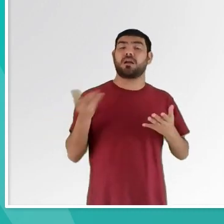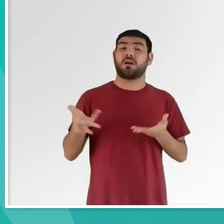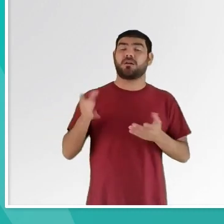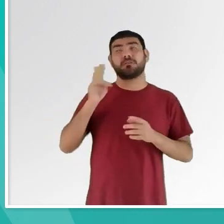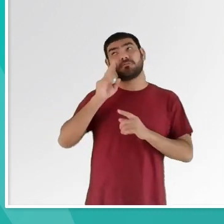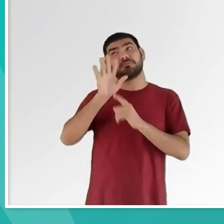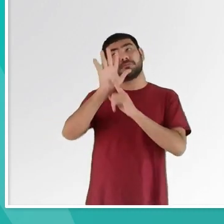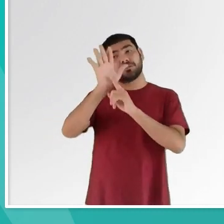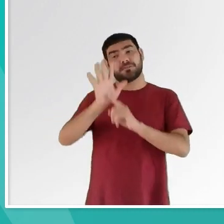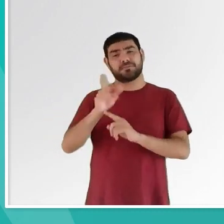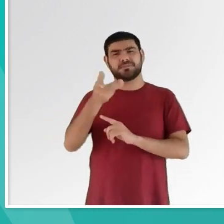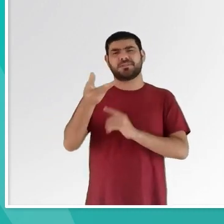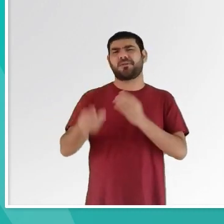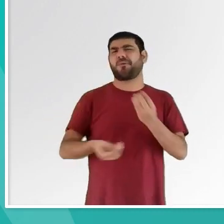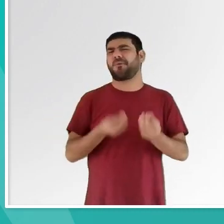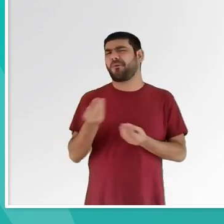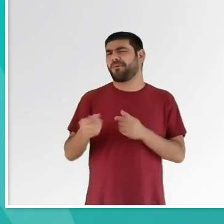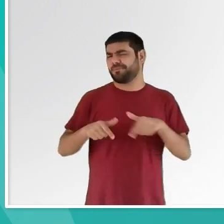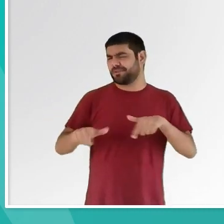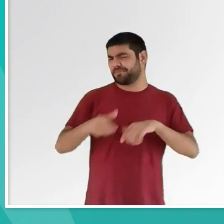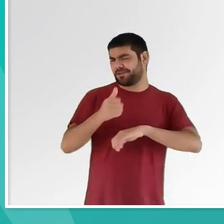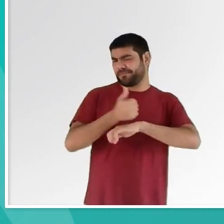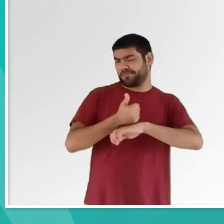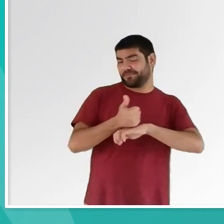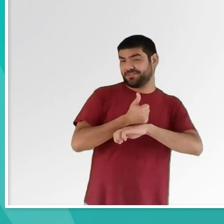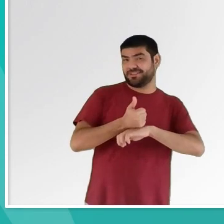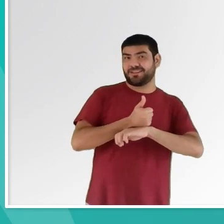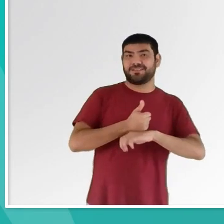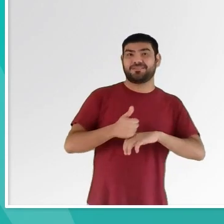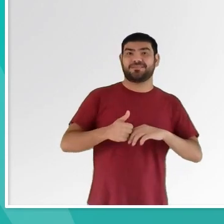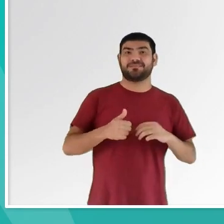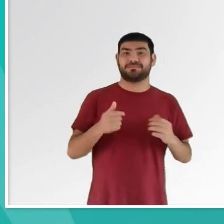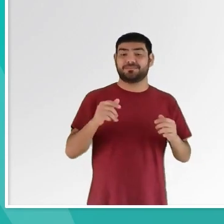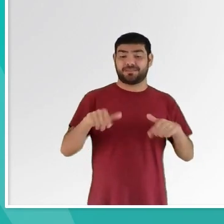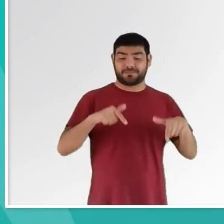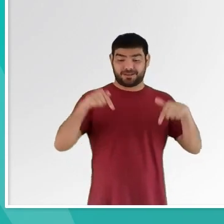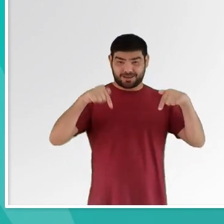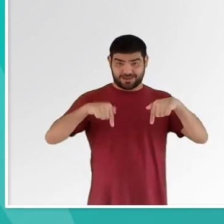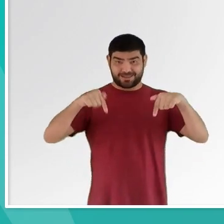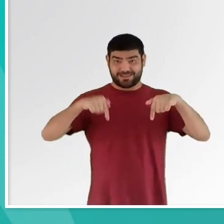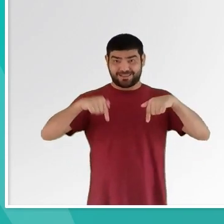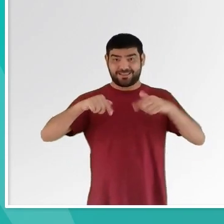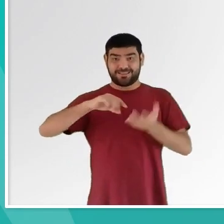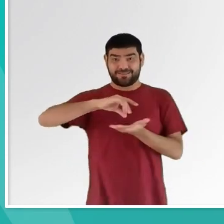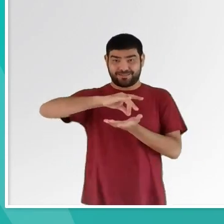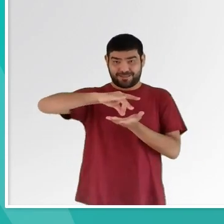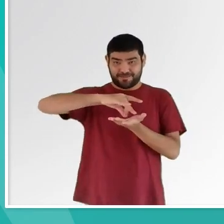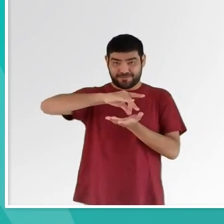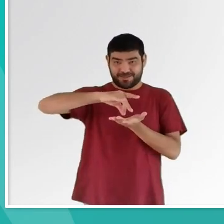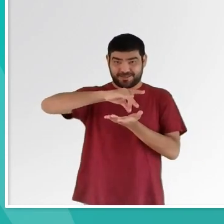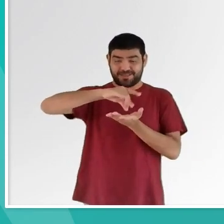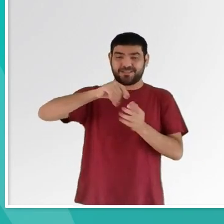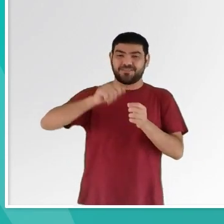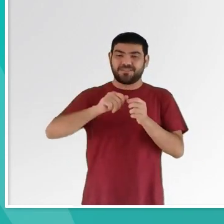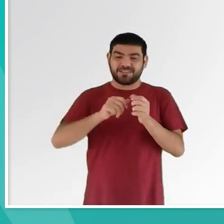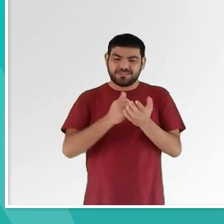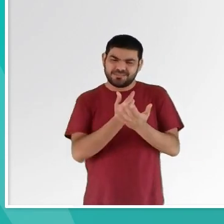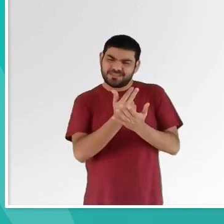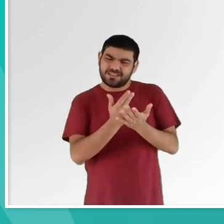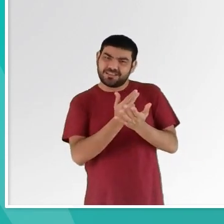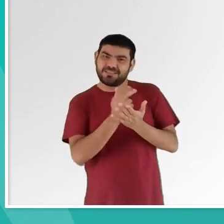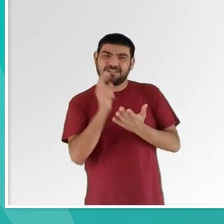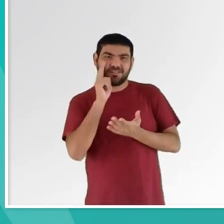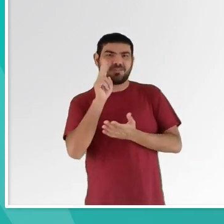trabalha um dos profissionais aqui, que trabalha conosco, da produtora, que faz o desenho digital. Ele utiliza essas